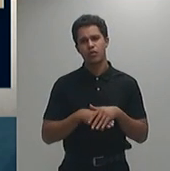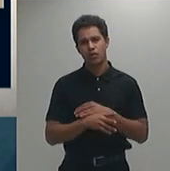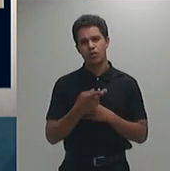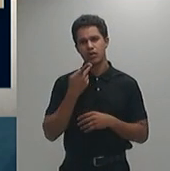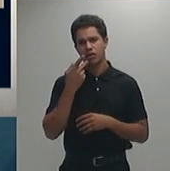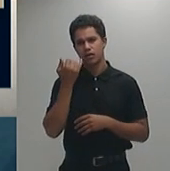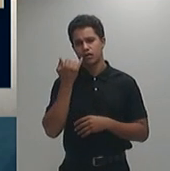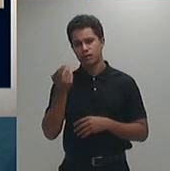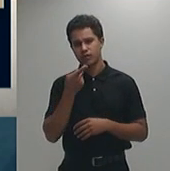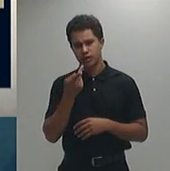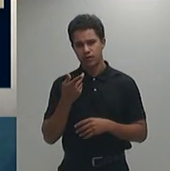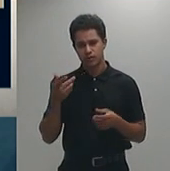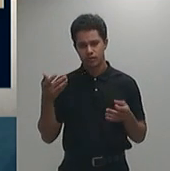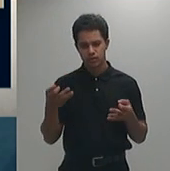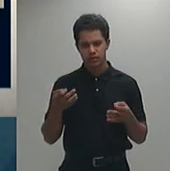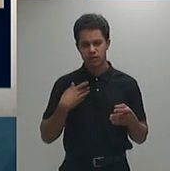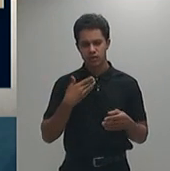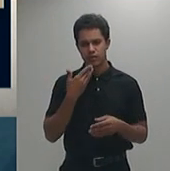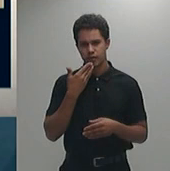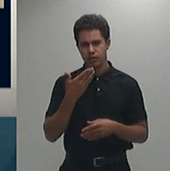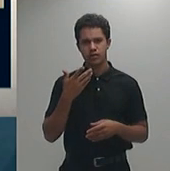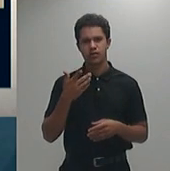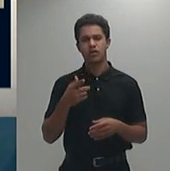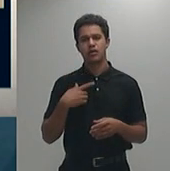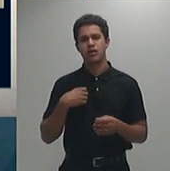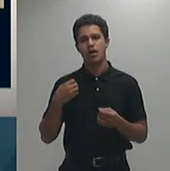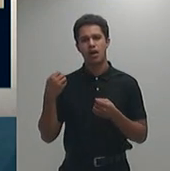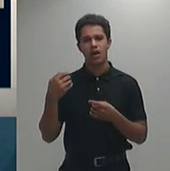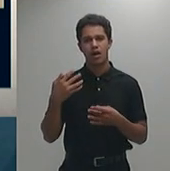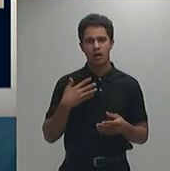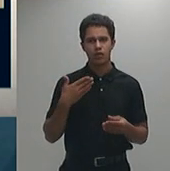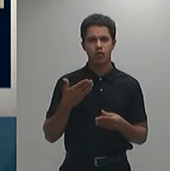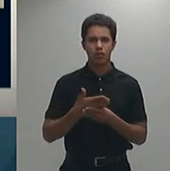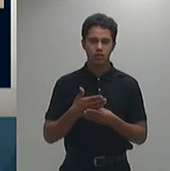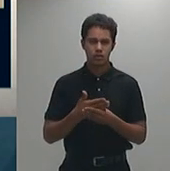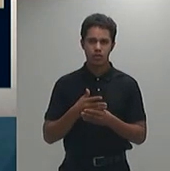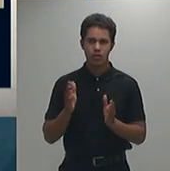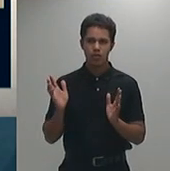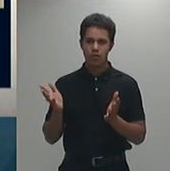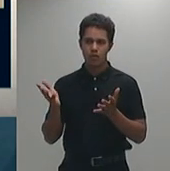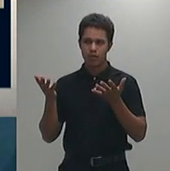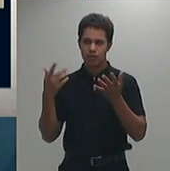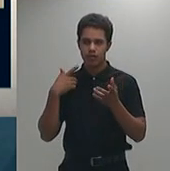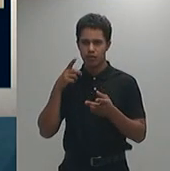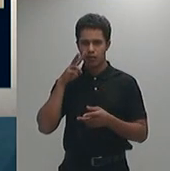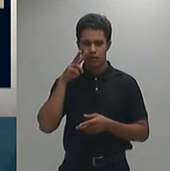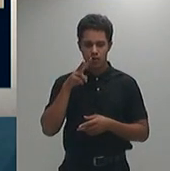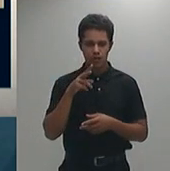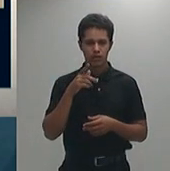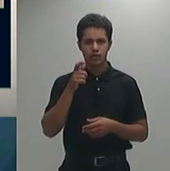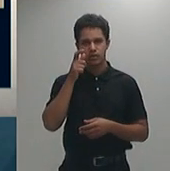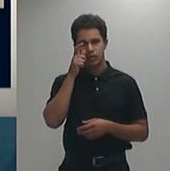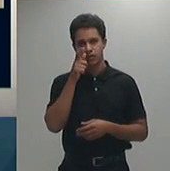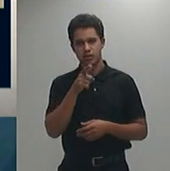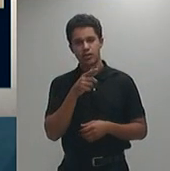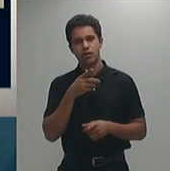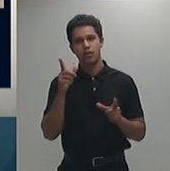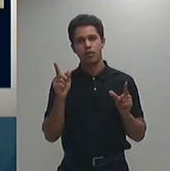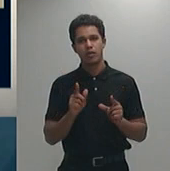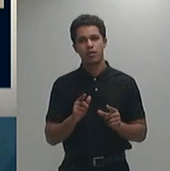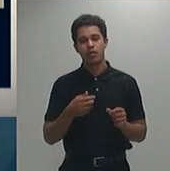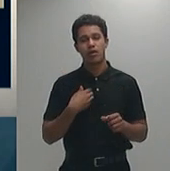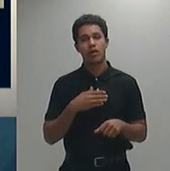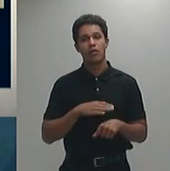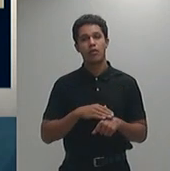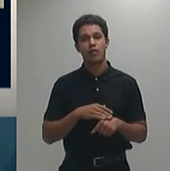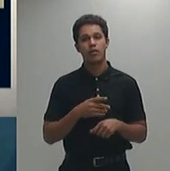pela suscitante de que a instauração dos procedimentos arbitrais promovidos pelos olhos interessados minoritários a pretexto de defender os interesses